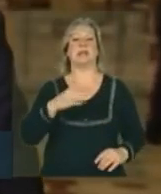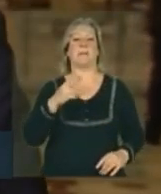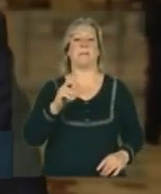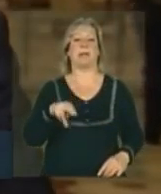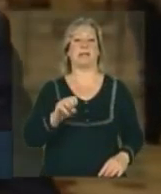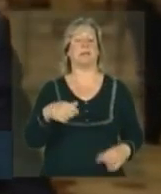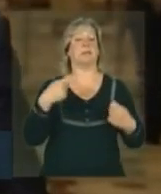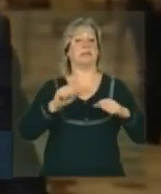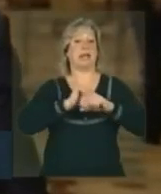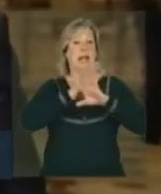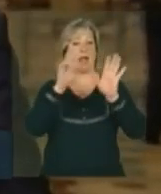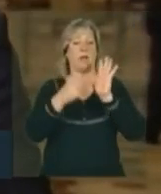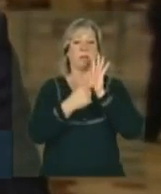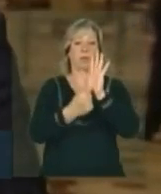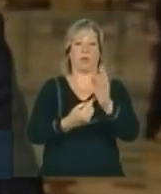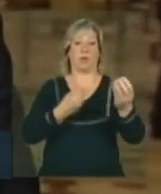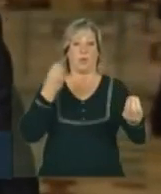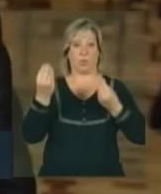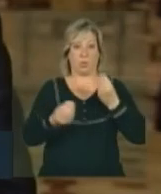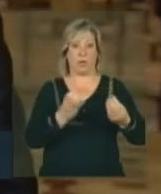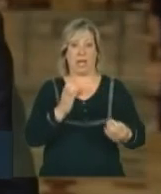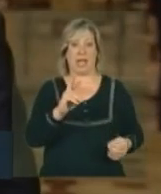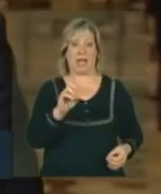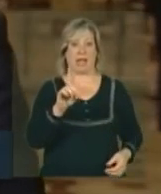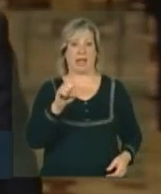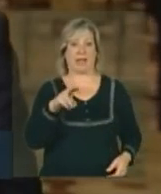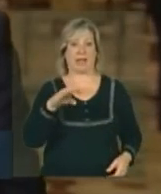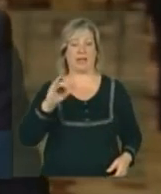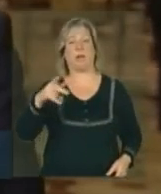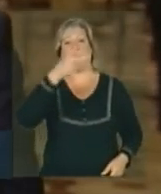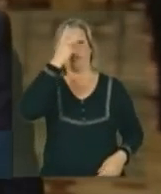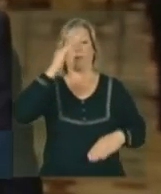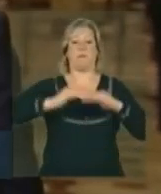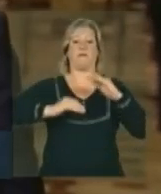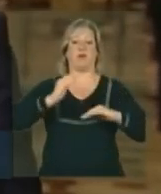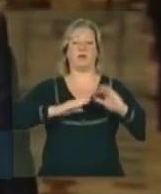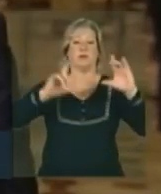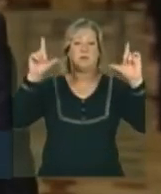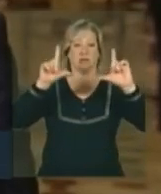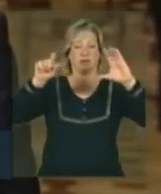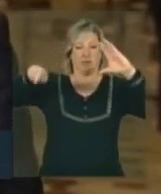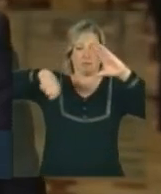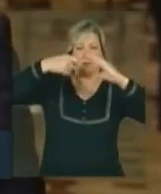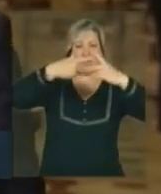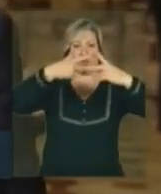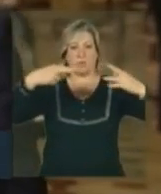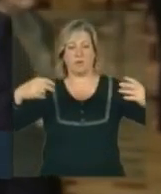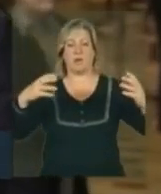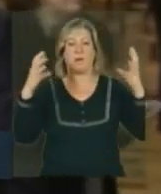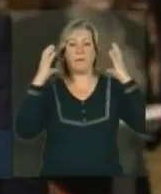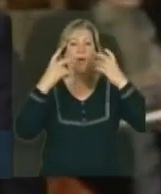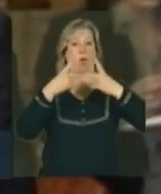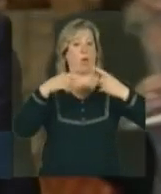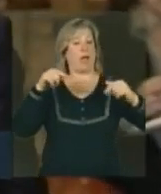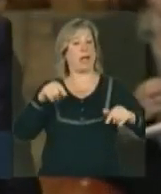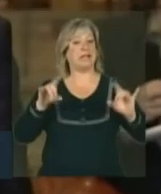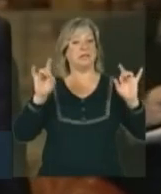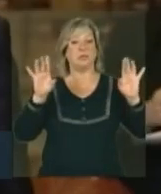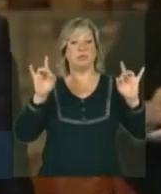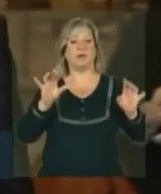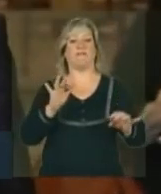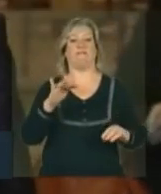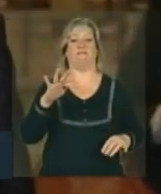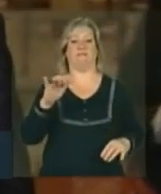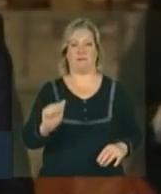preciso deixar claro que o credenciamento de profissionais de mídia para a Copa do Mundo é uma tarefa exclusiva da